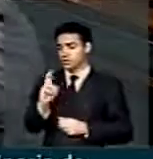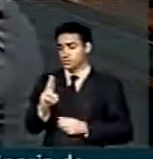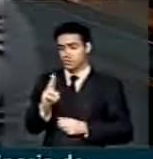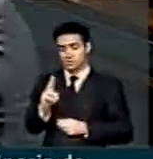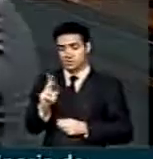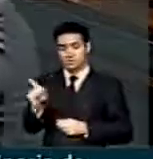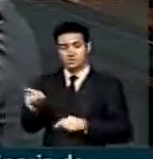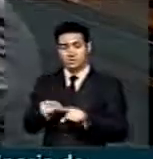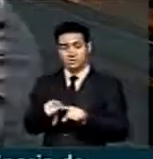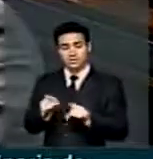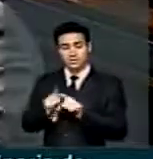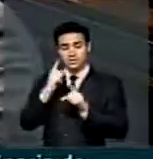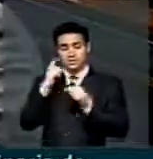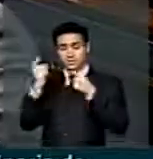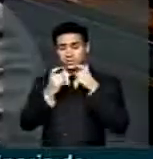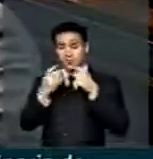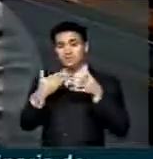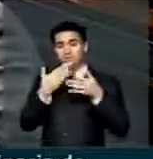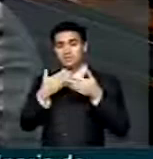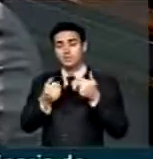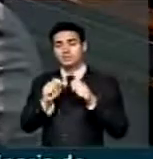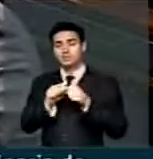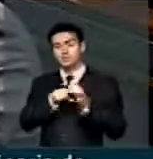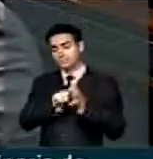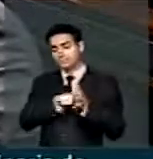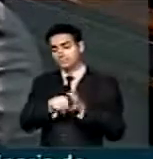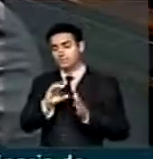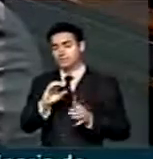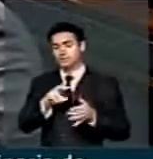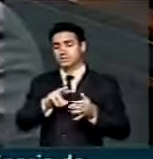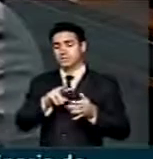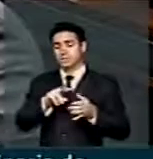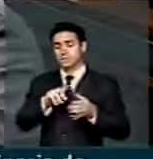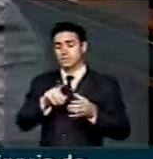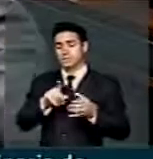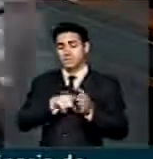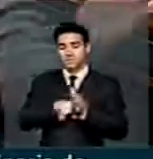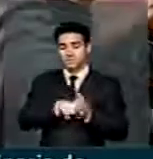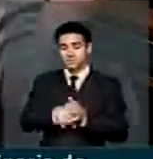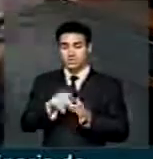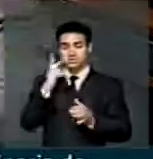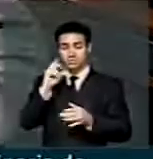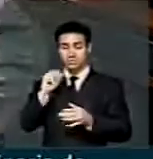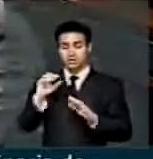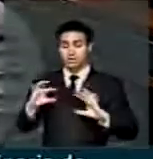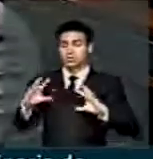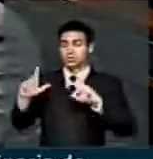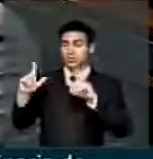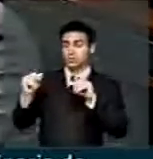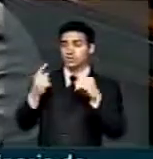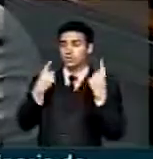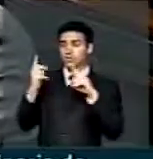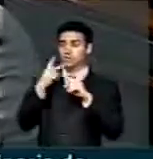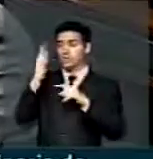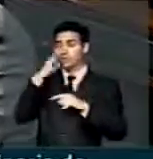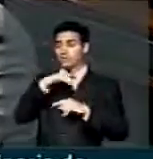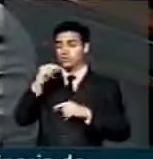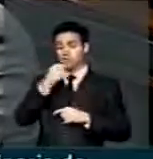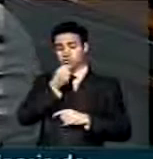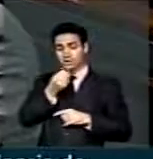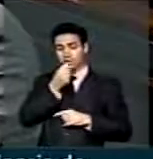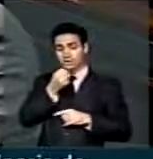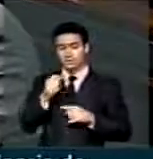e preocupado em pedir a abertura de uma sindicância, provavelmente para constranger todos esses jornalistas que dão